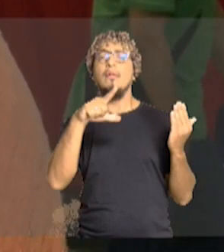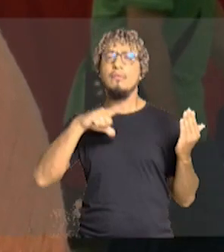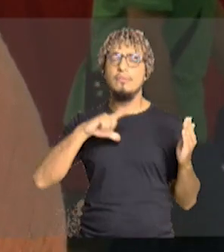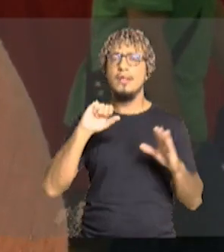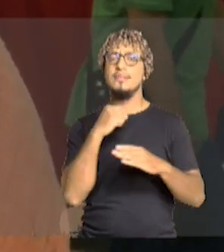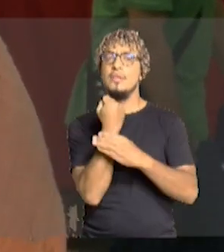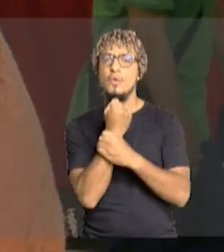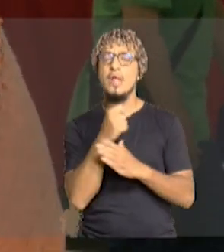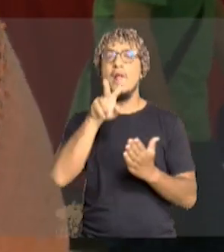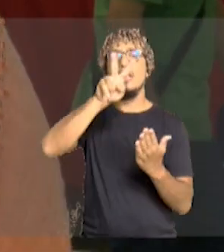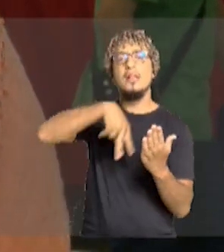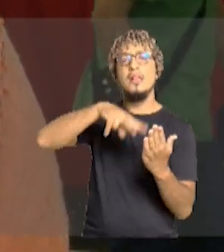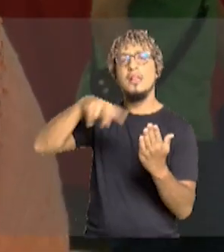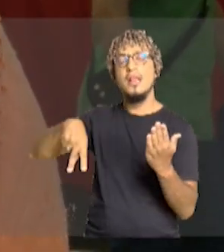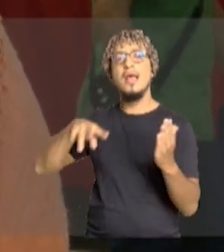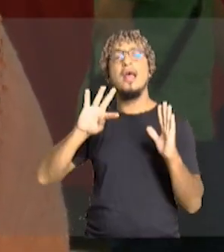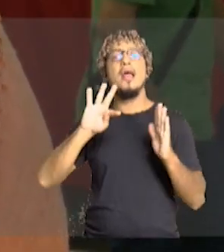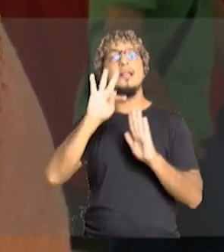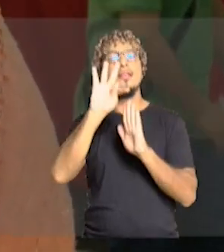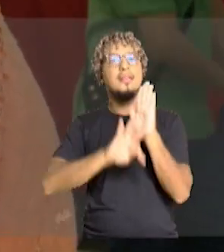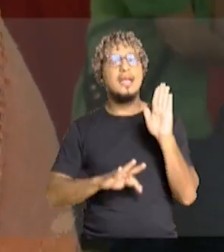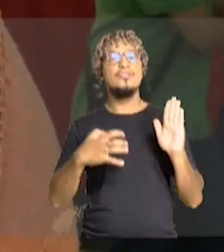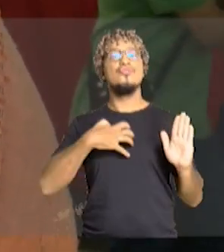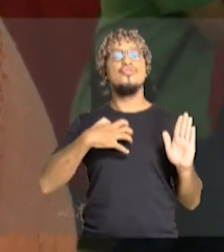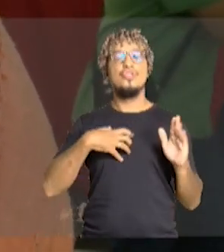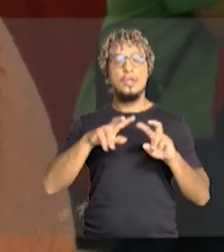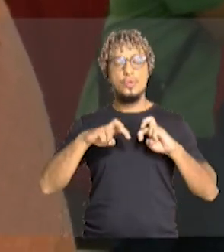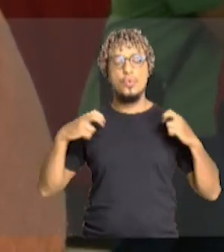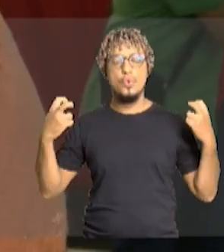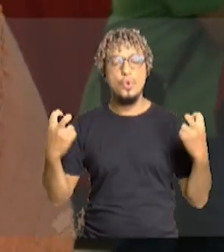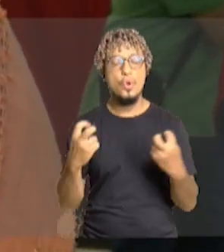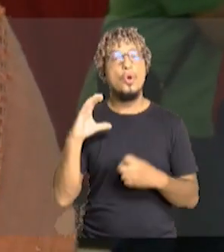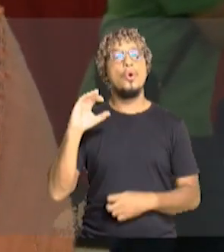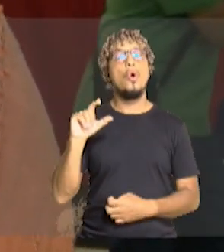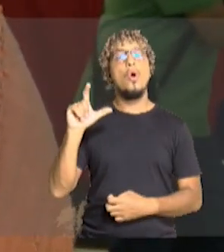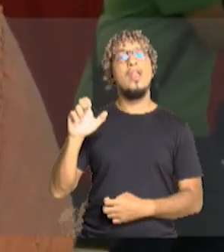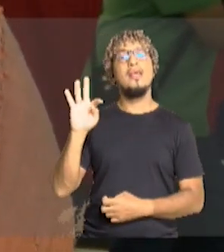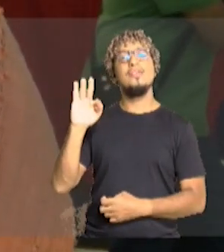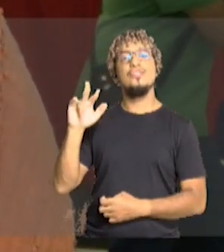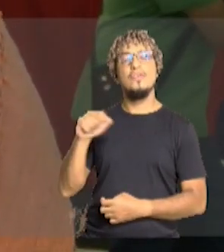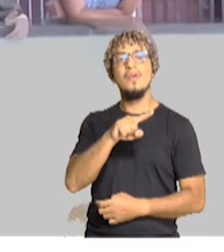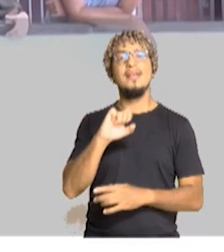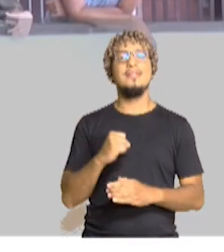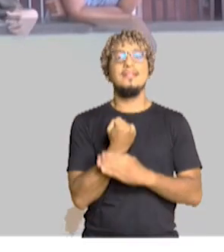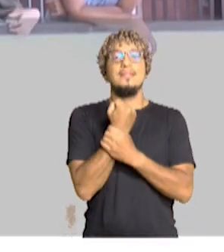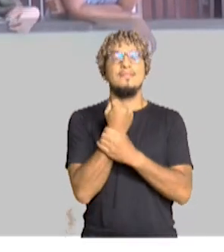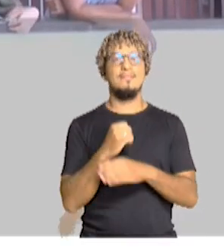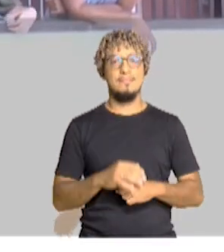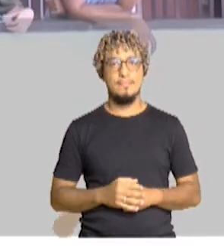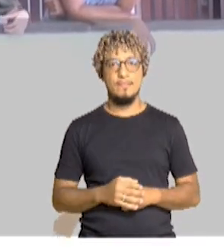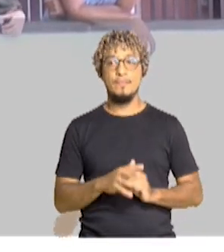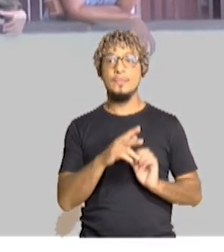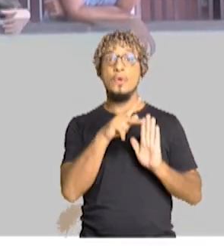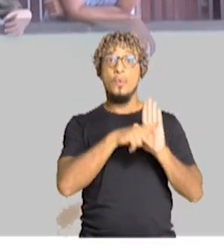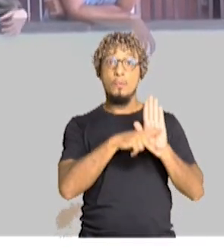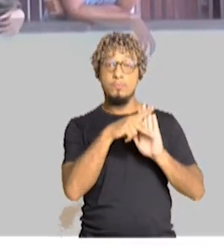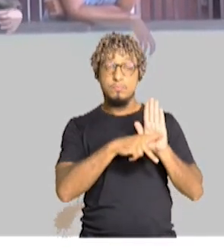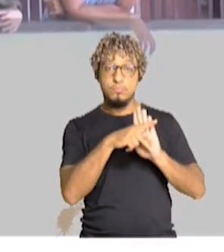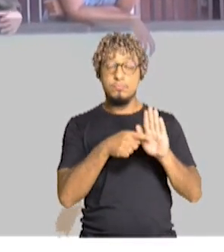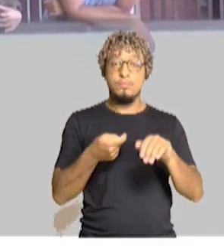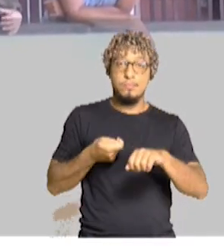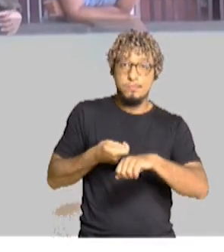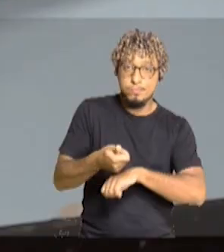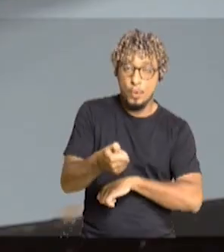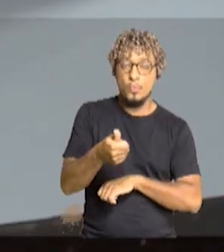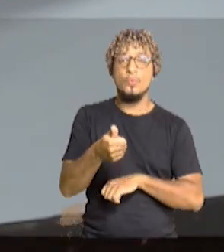Ele lê o texto de forma coletiva né então ele tem mais segurança no que ele tá fazendo o programa institucional de